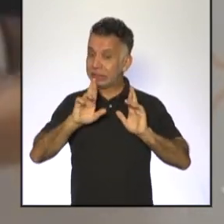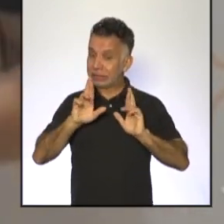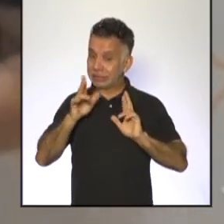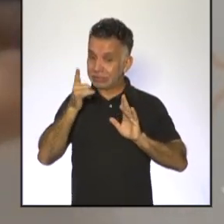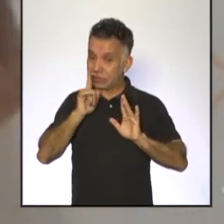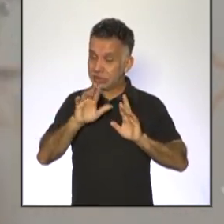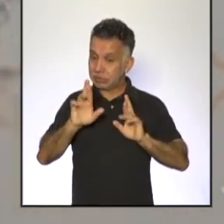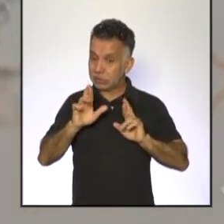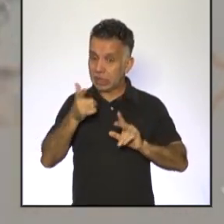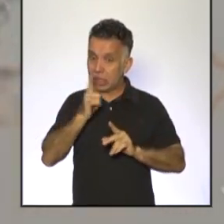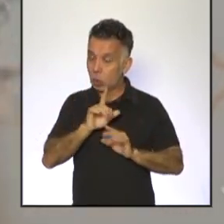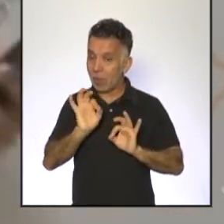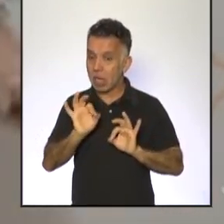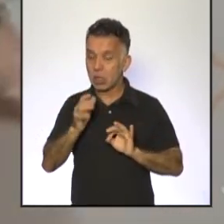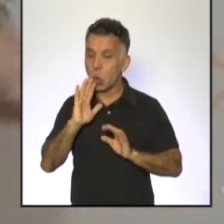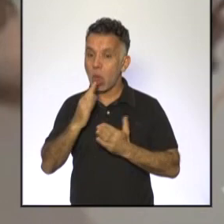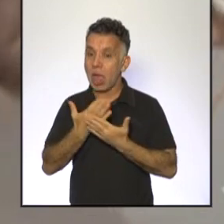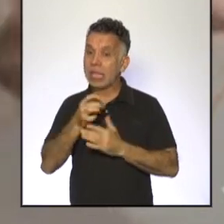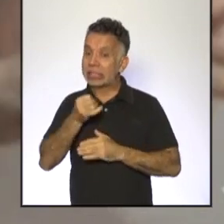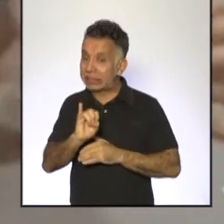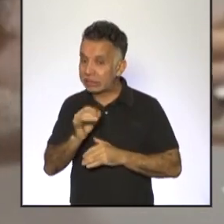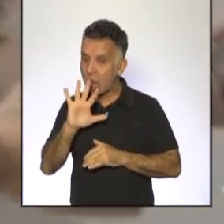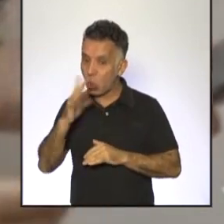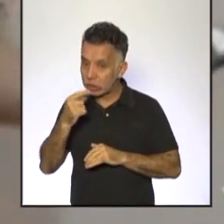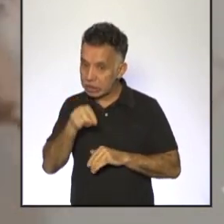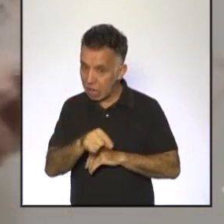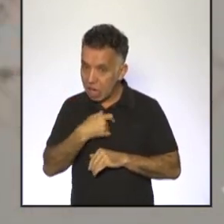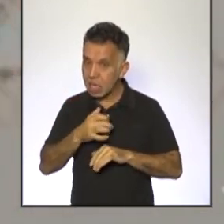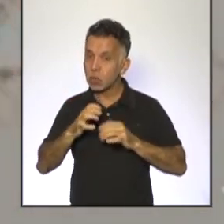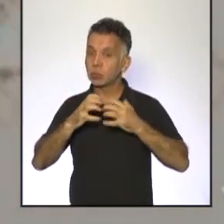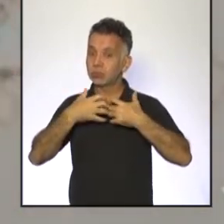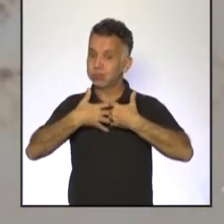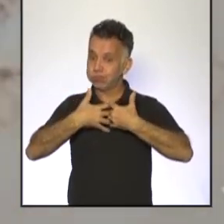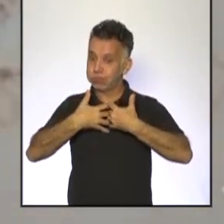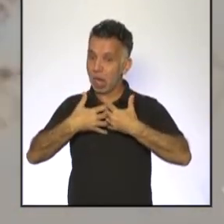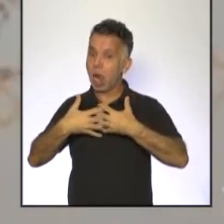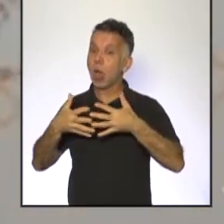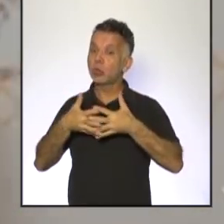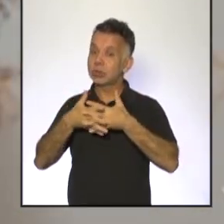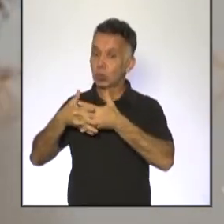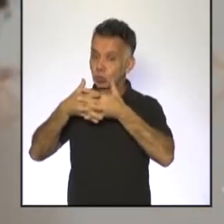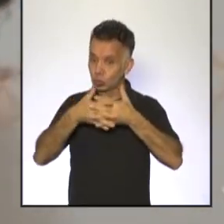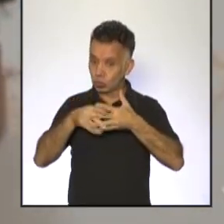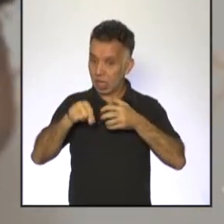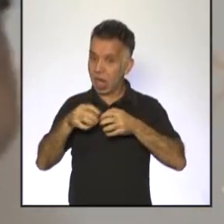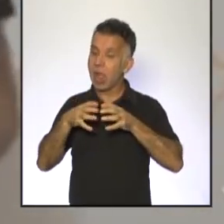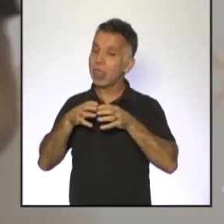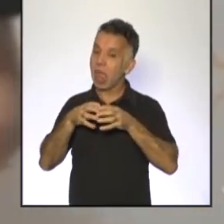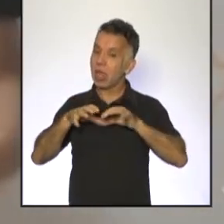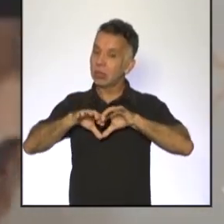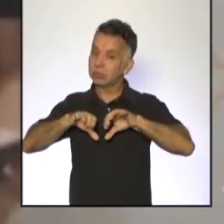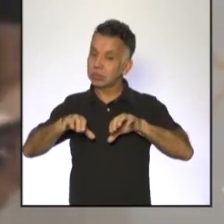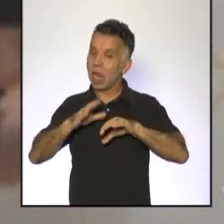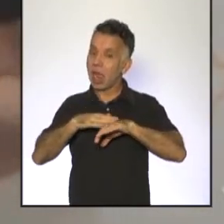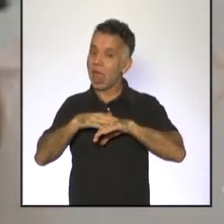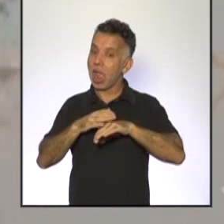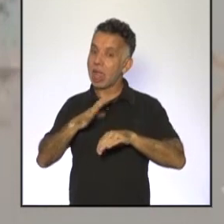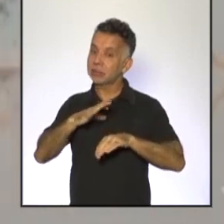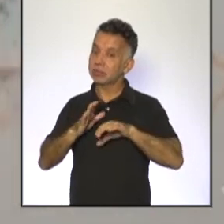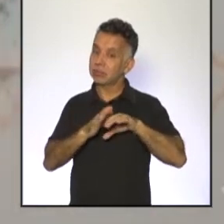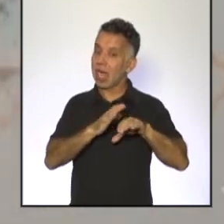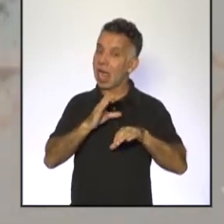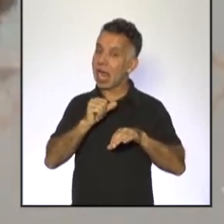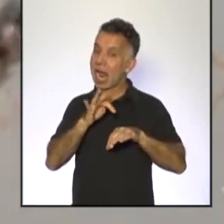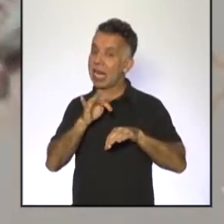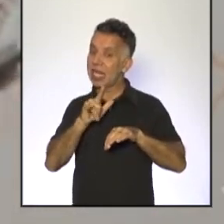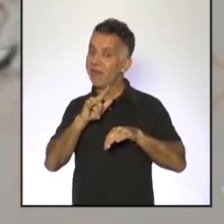vai acontecer, a Califórnia vai ser separada dos Estados Unidos, vai abrir um braço de mar entre o território da Califórnia e o restante do território